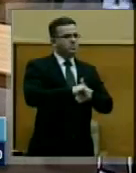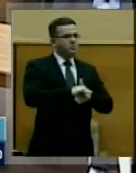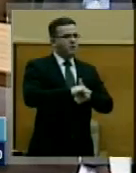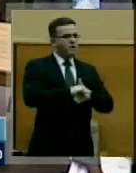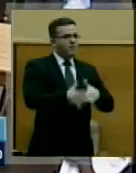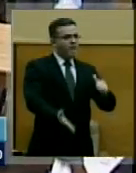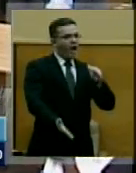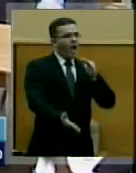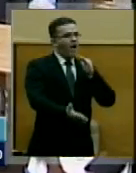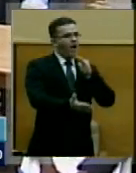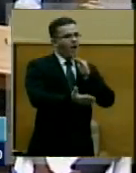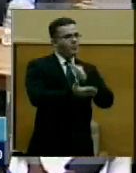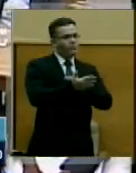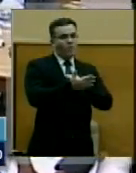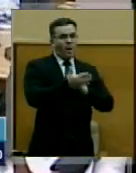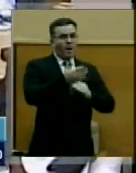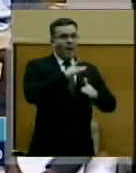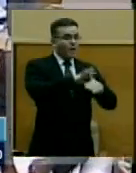vida.